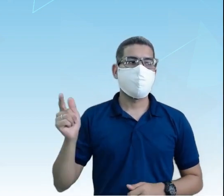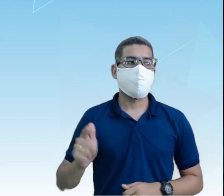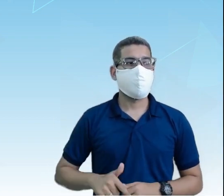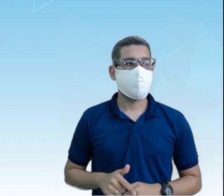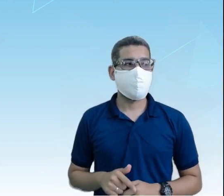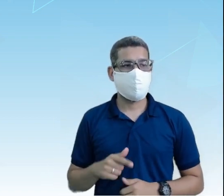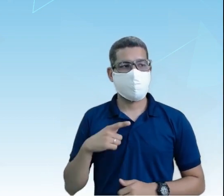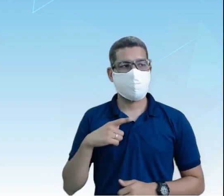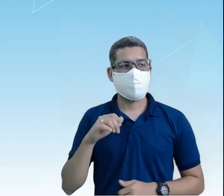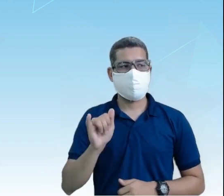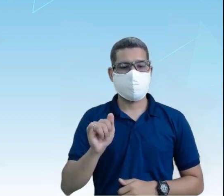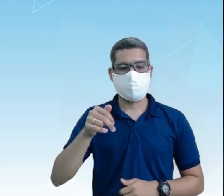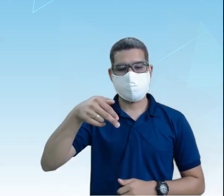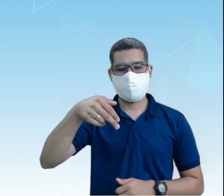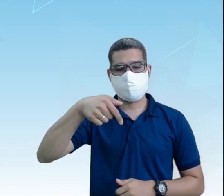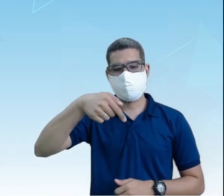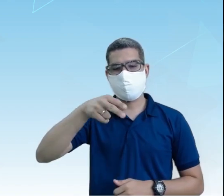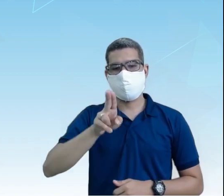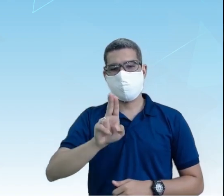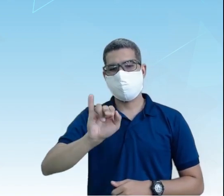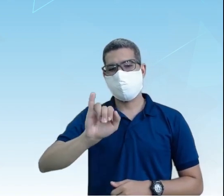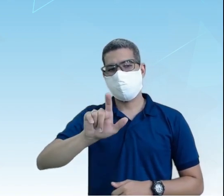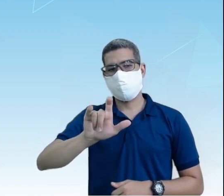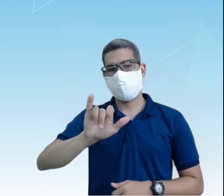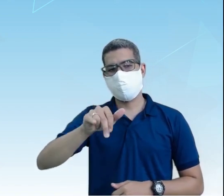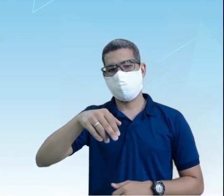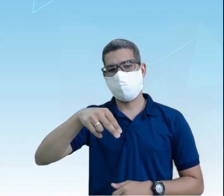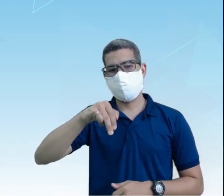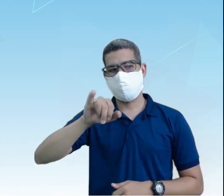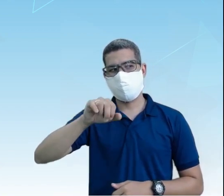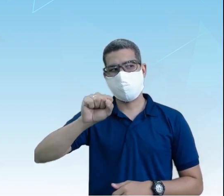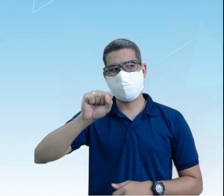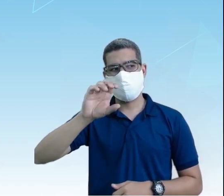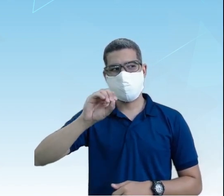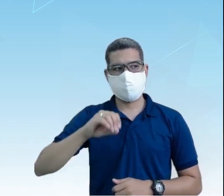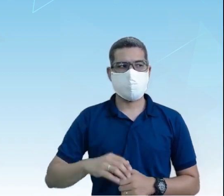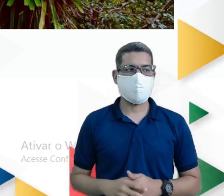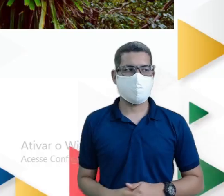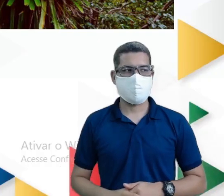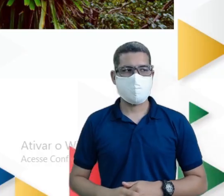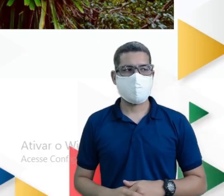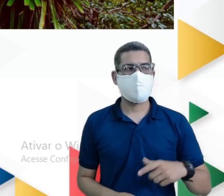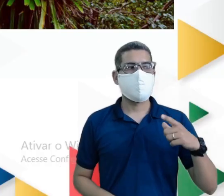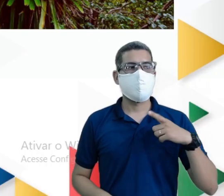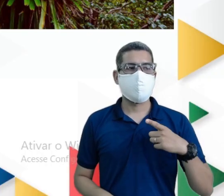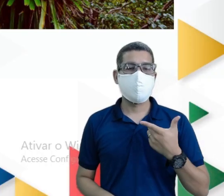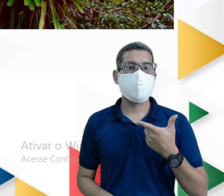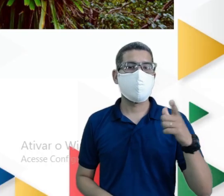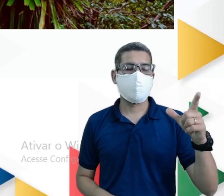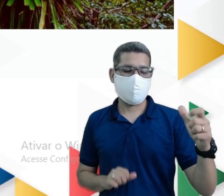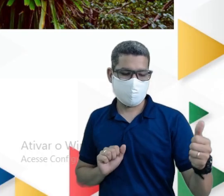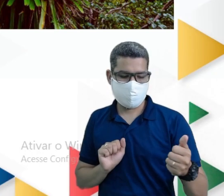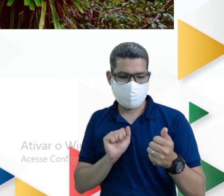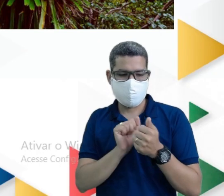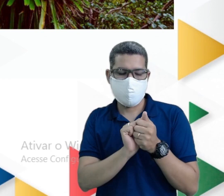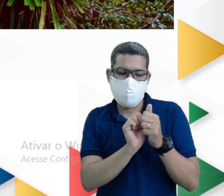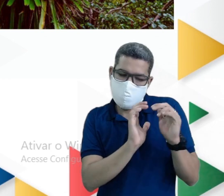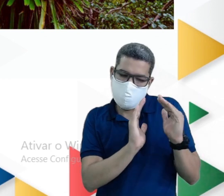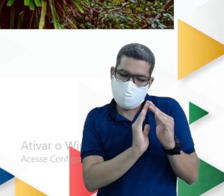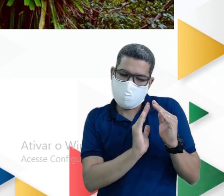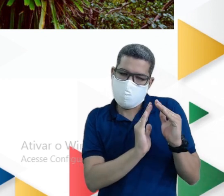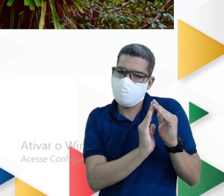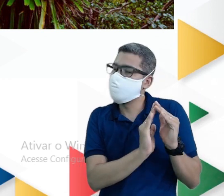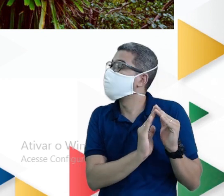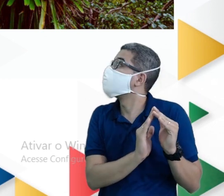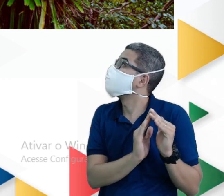inquilinismo. Vê só, galera. Existe aí uma espécie que vai usar a outra como abrigo, mas somente ela